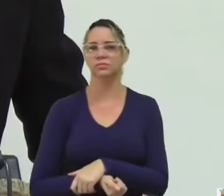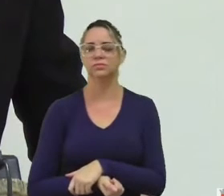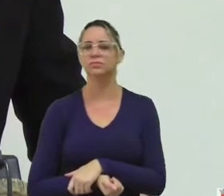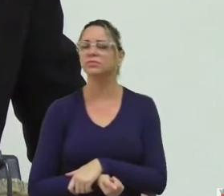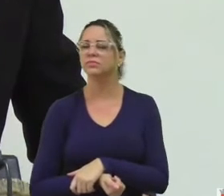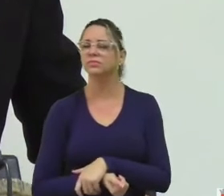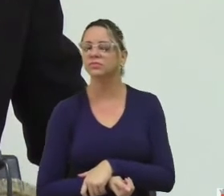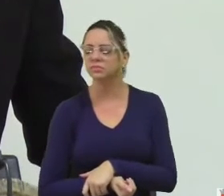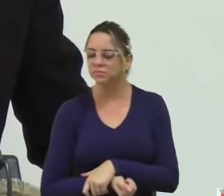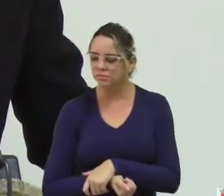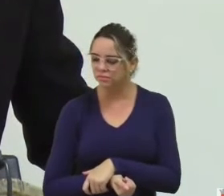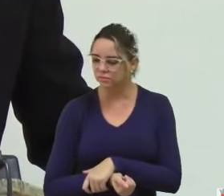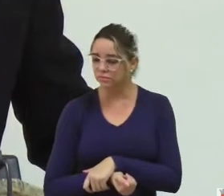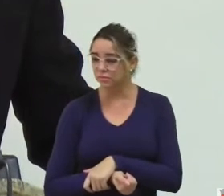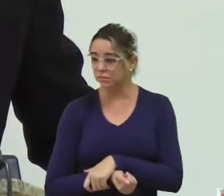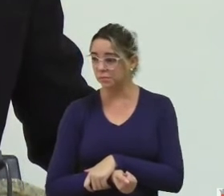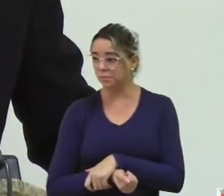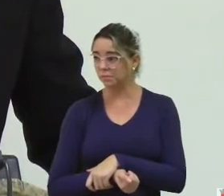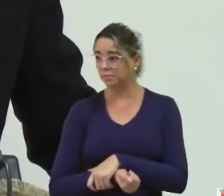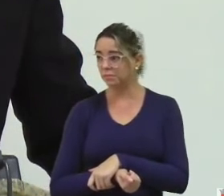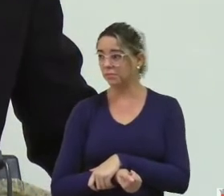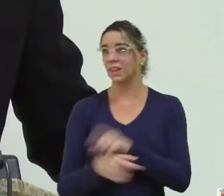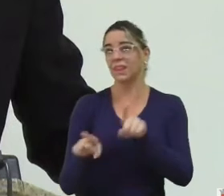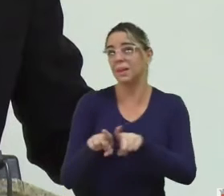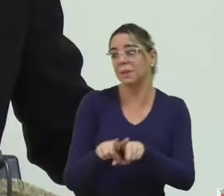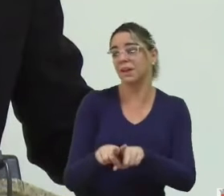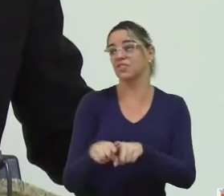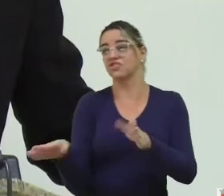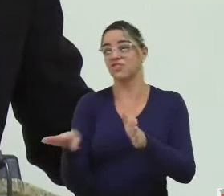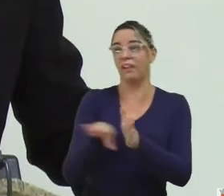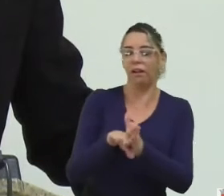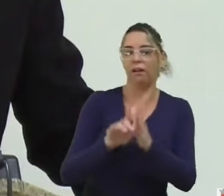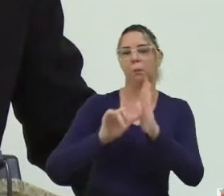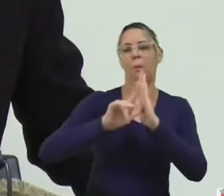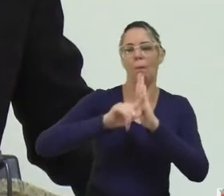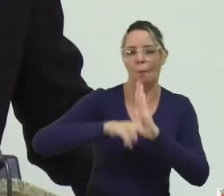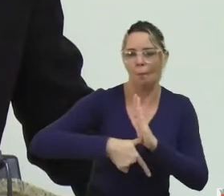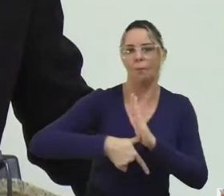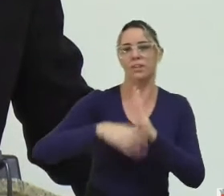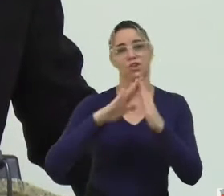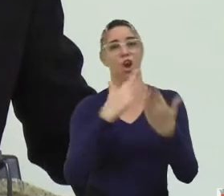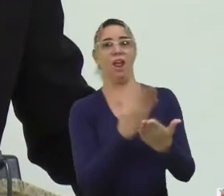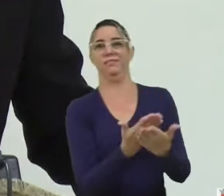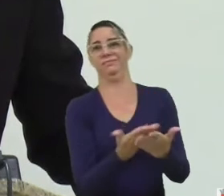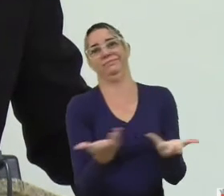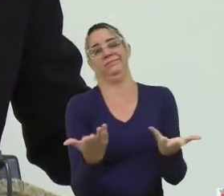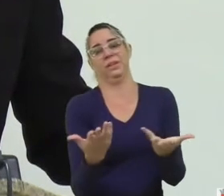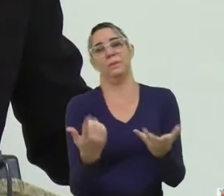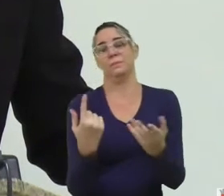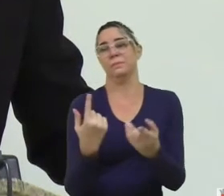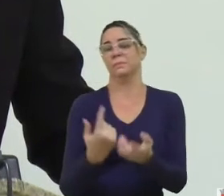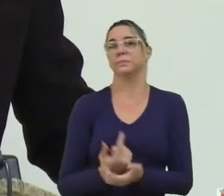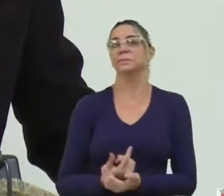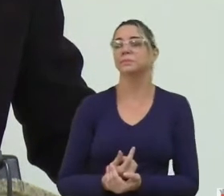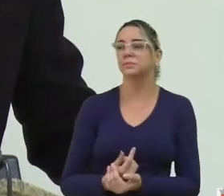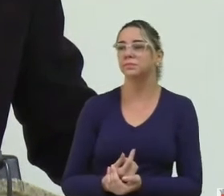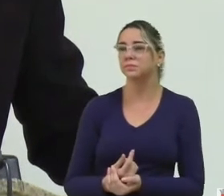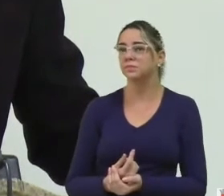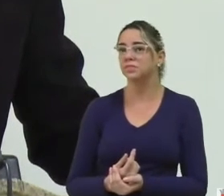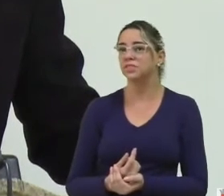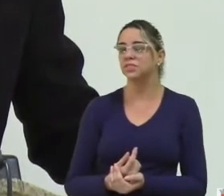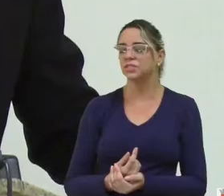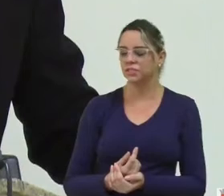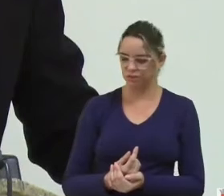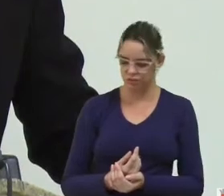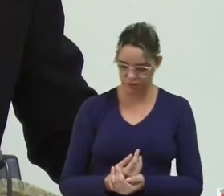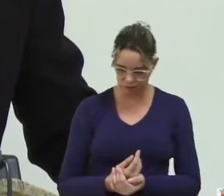Contar, Diogo, que por isso também a gente está chegando atrasado. A gente chega em horário em sala de aula que já não é para chegar,